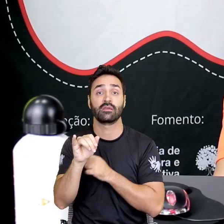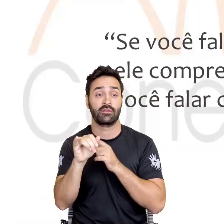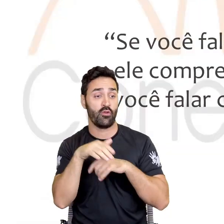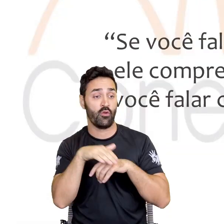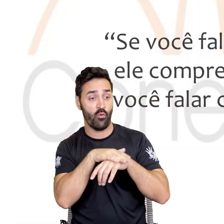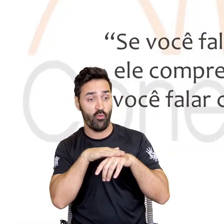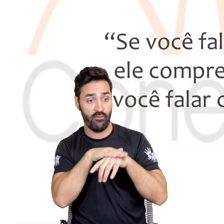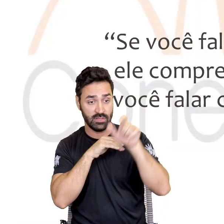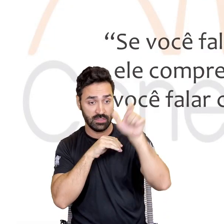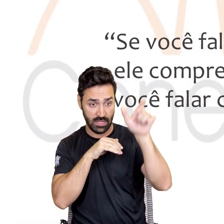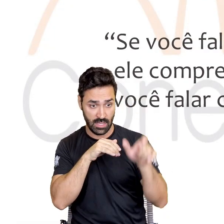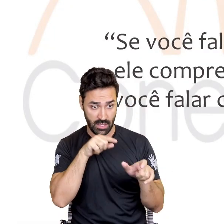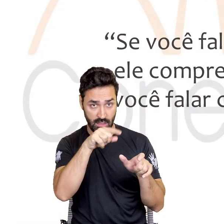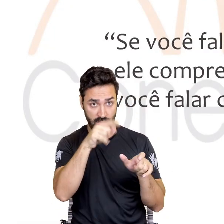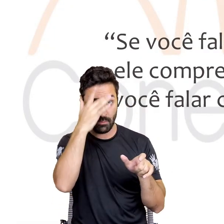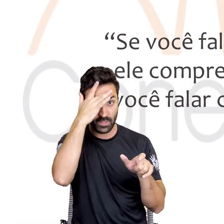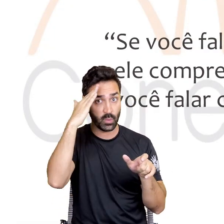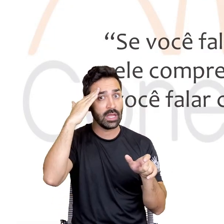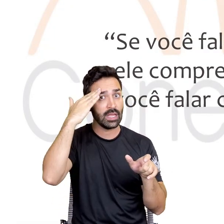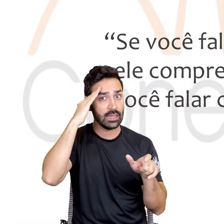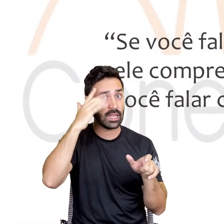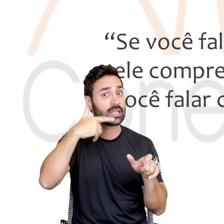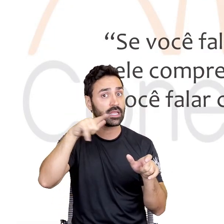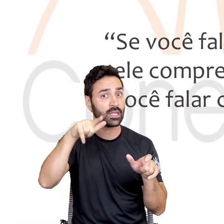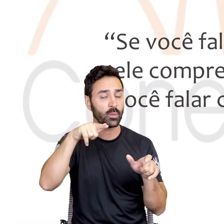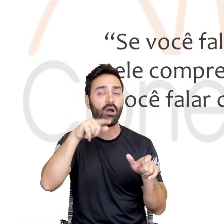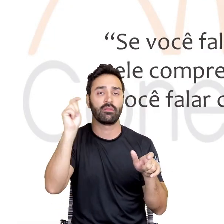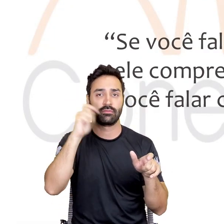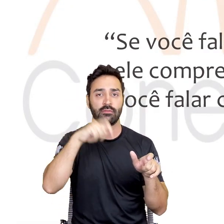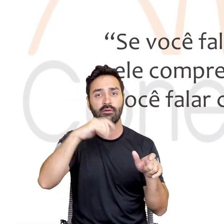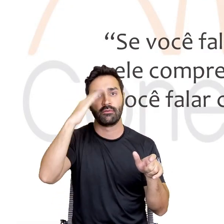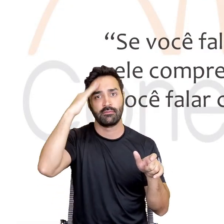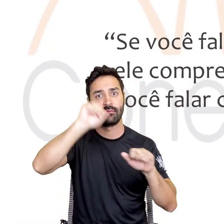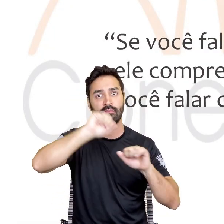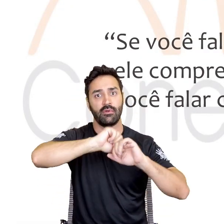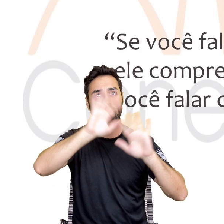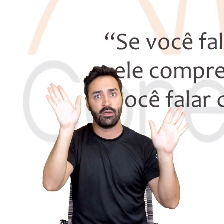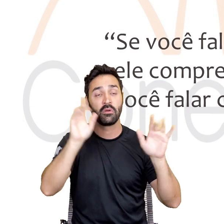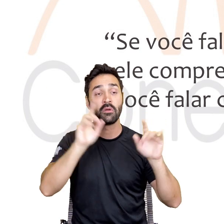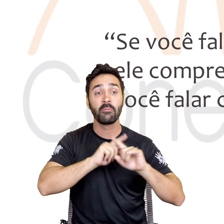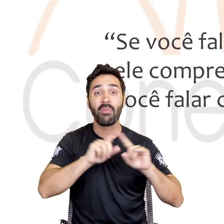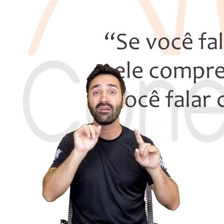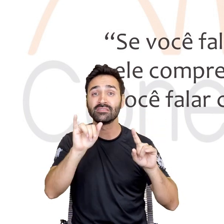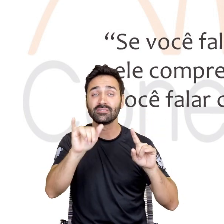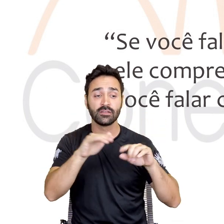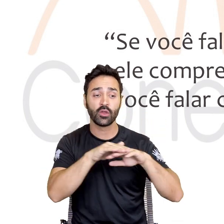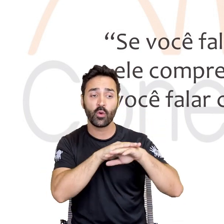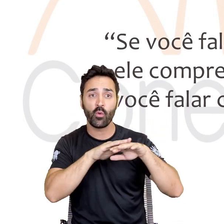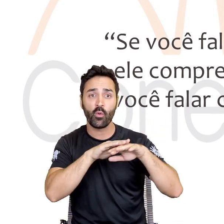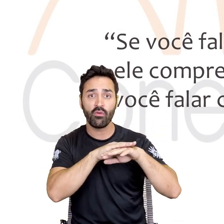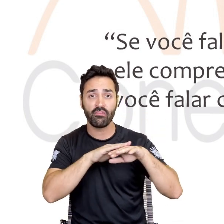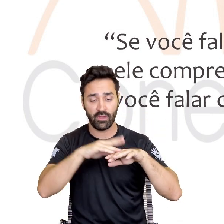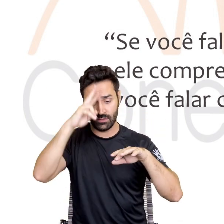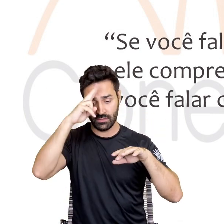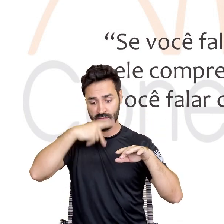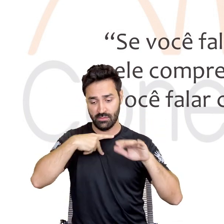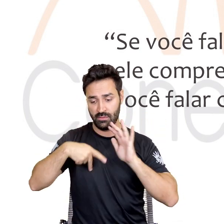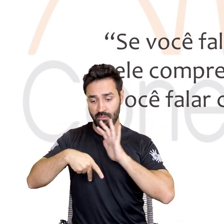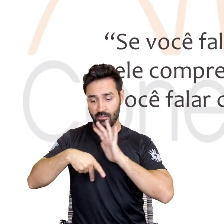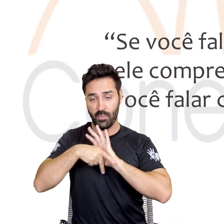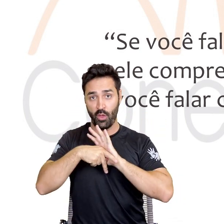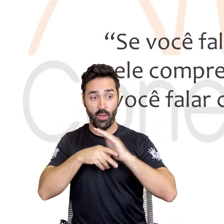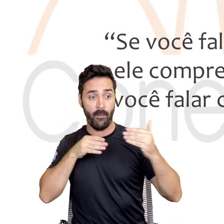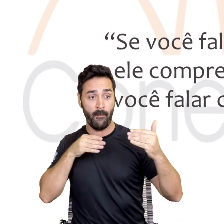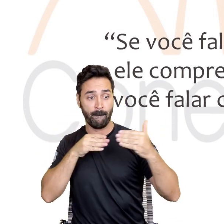ele compreende, isso entra na cabeça dele. Mas se você falar com ele na sua própria língua, você atinge o seu